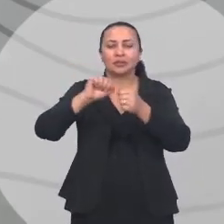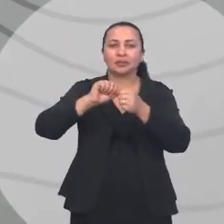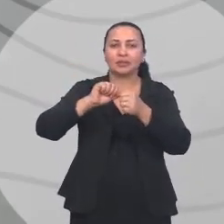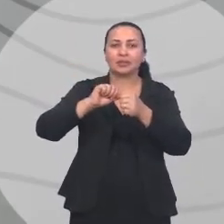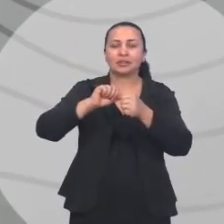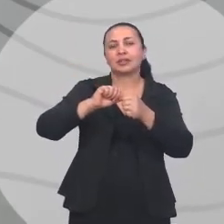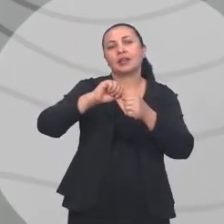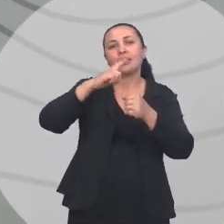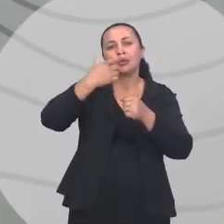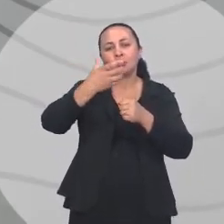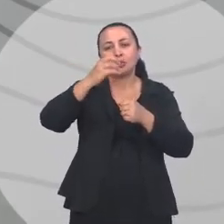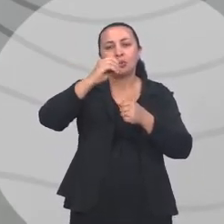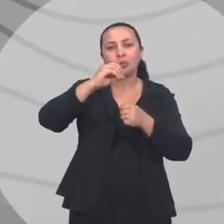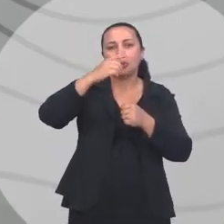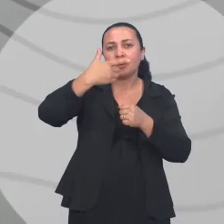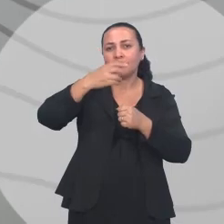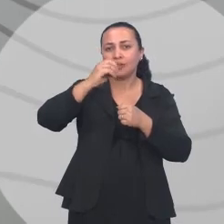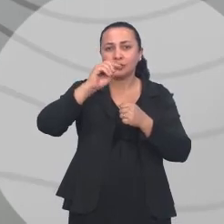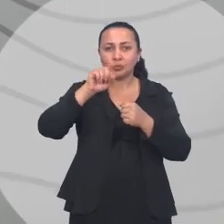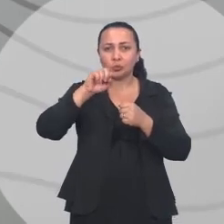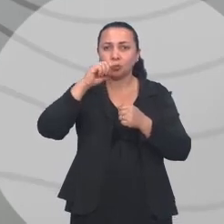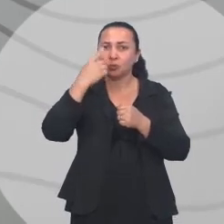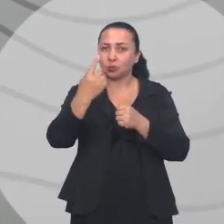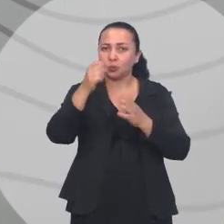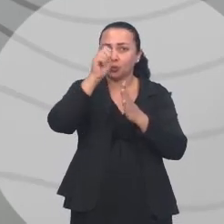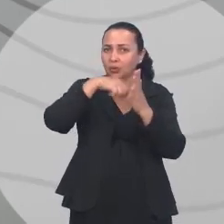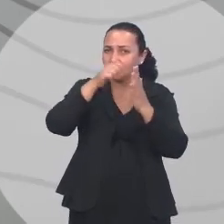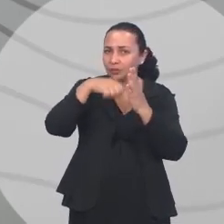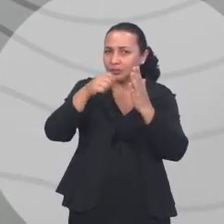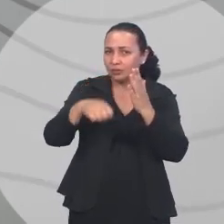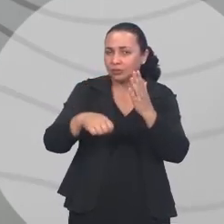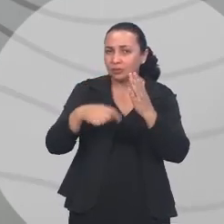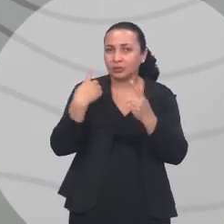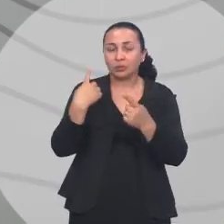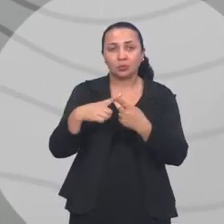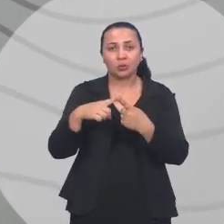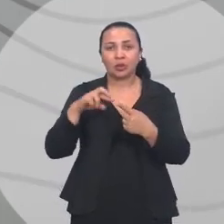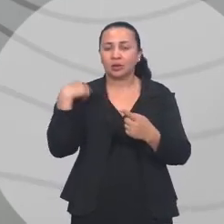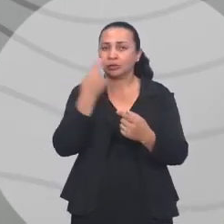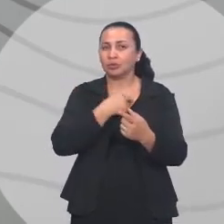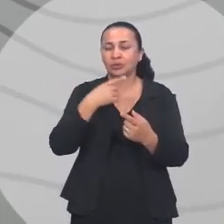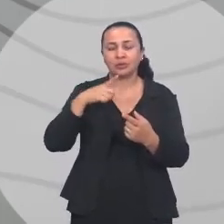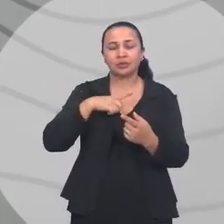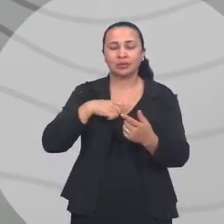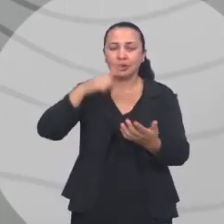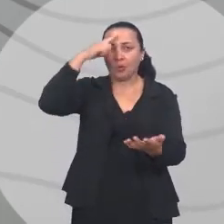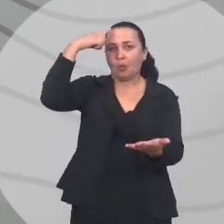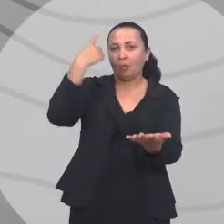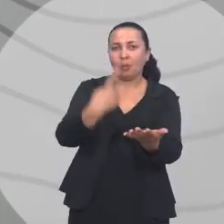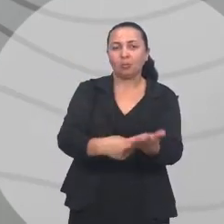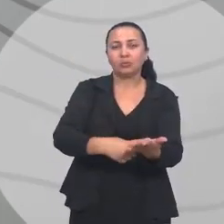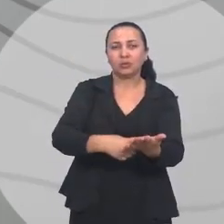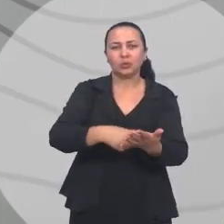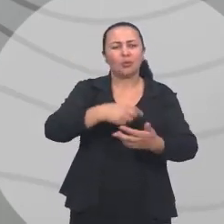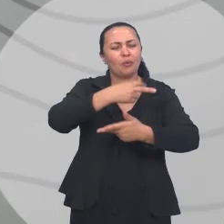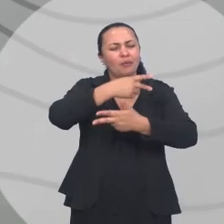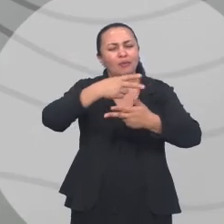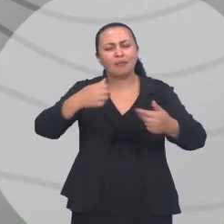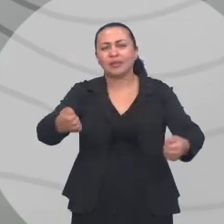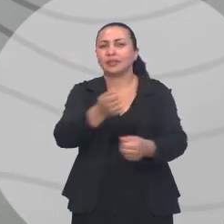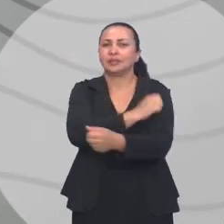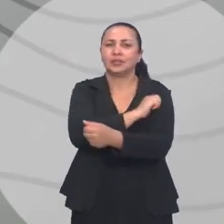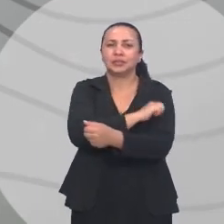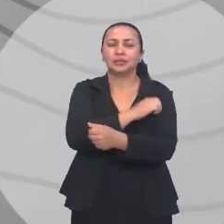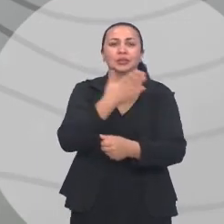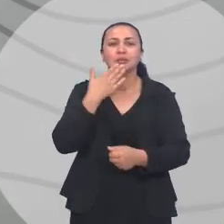para 2020.1 né porque nós temos compromissos né com milhares de estudantes que é